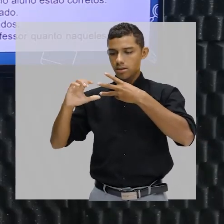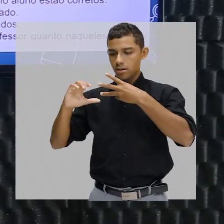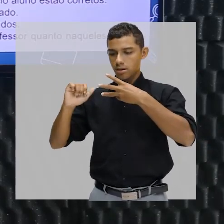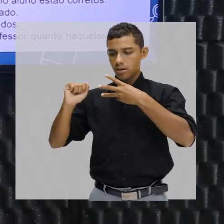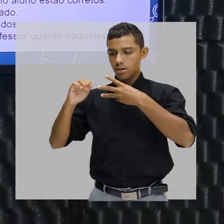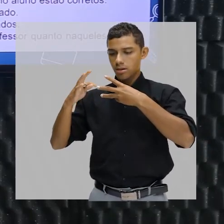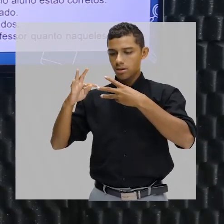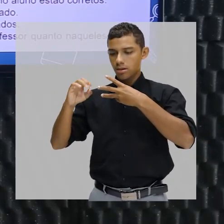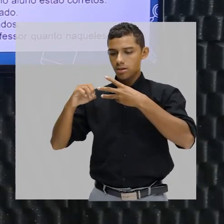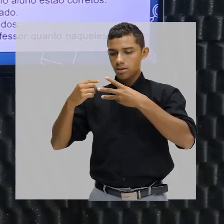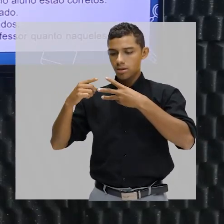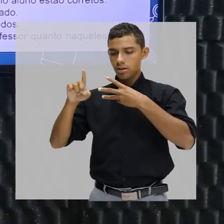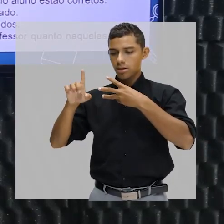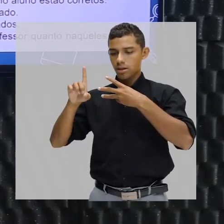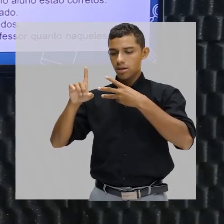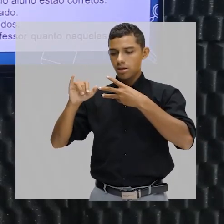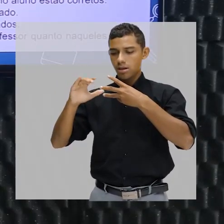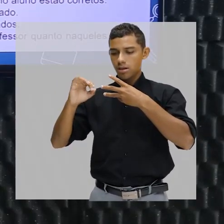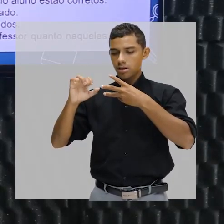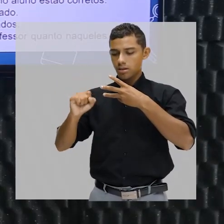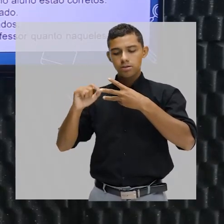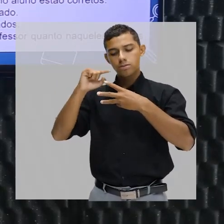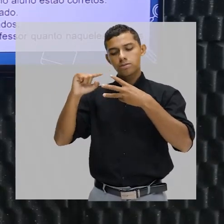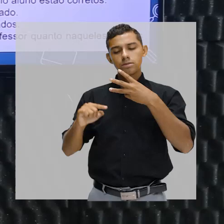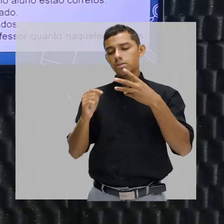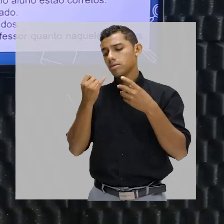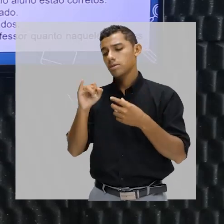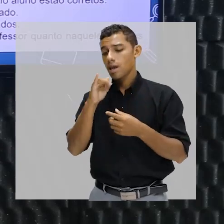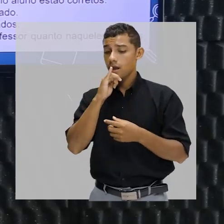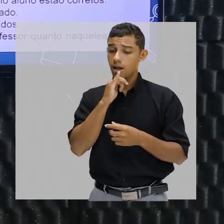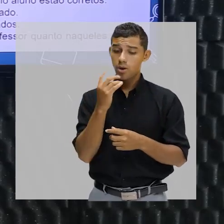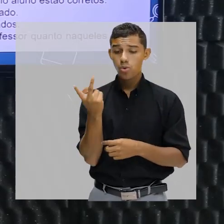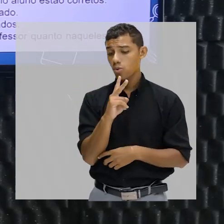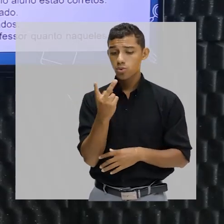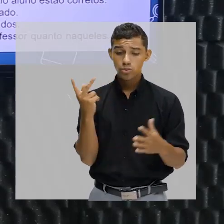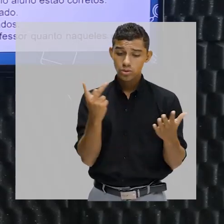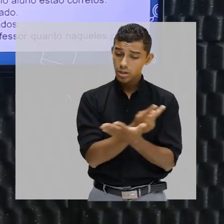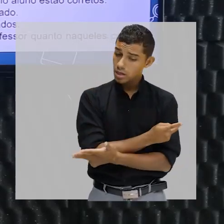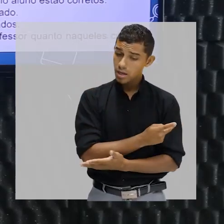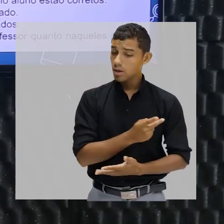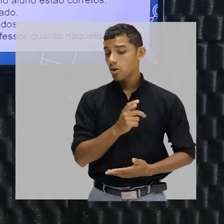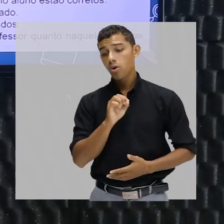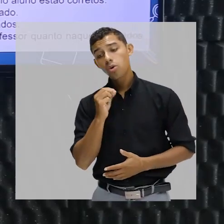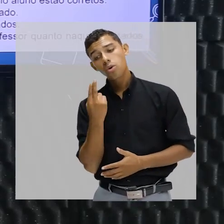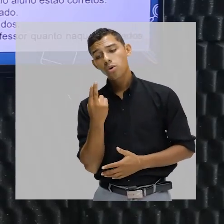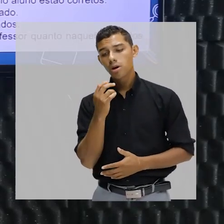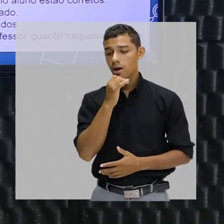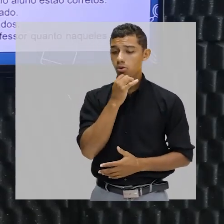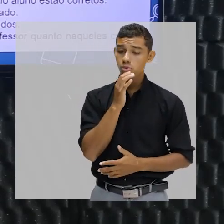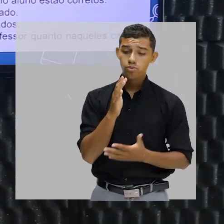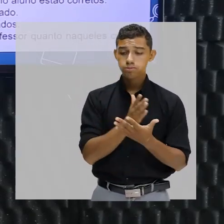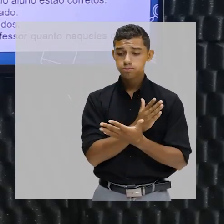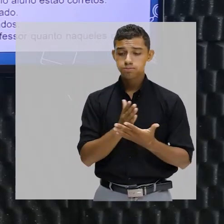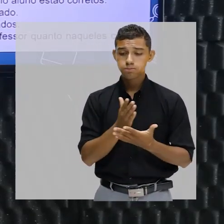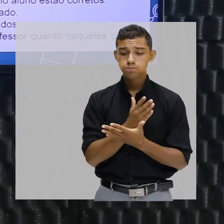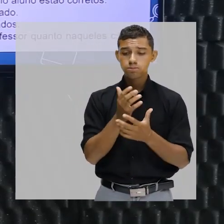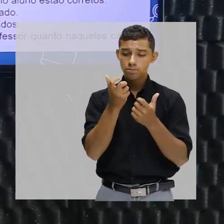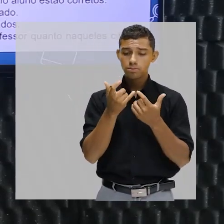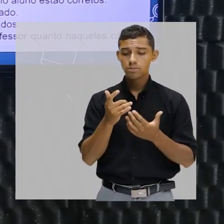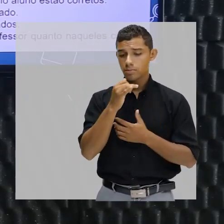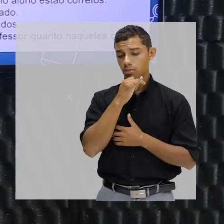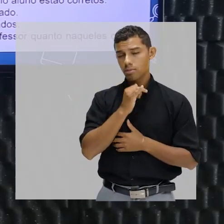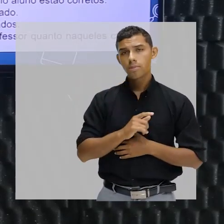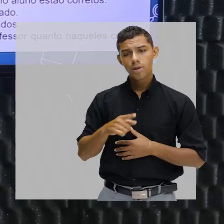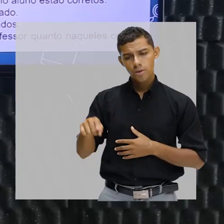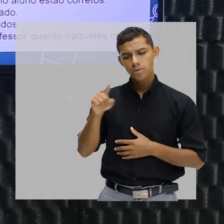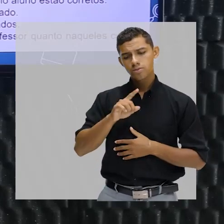Certo? Então, vamos saber se ambos erraram, se erraram tudo, se erraram só alguma coisa, certo? Então você já